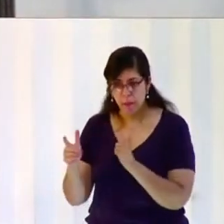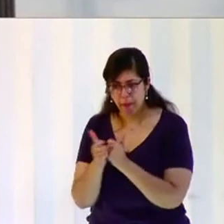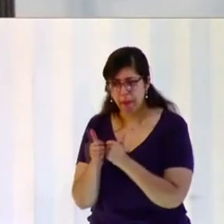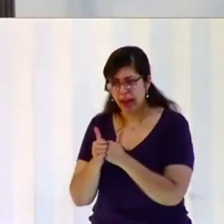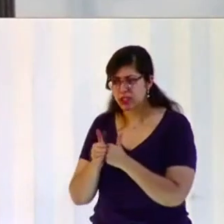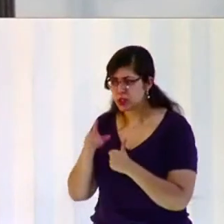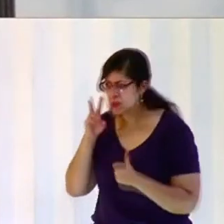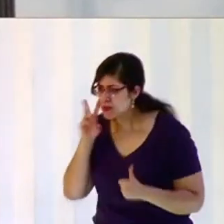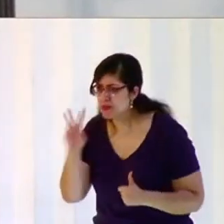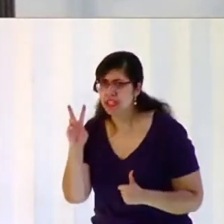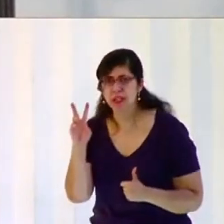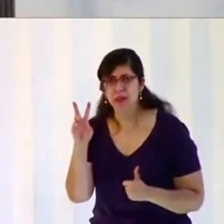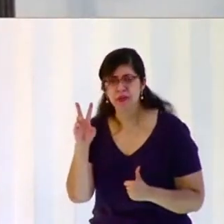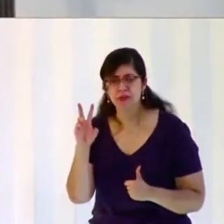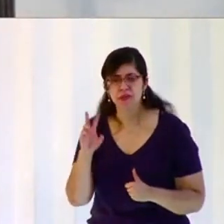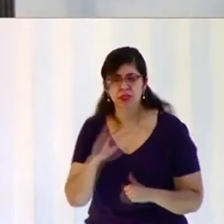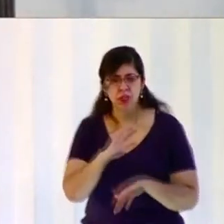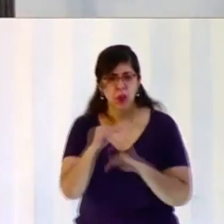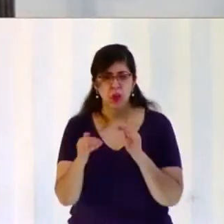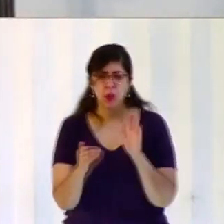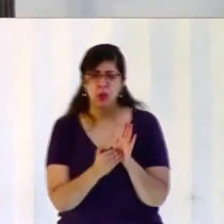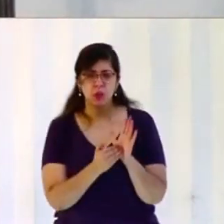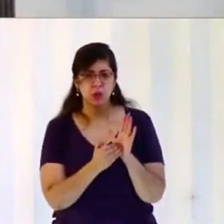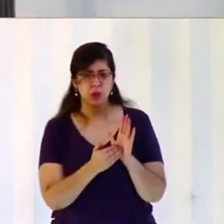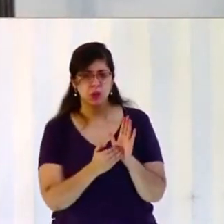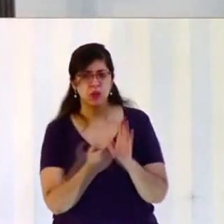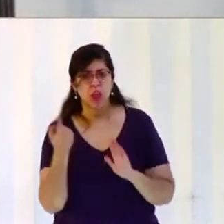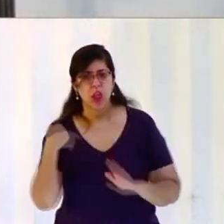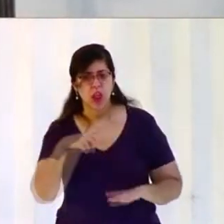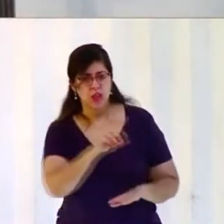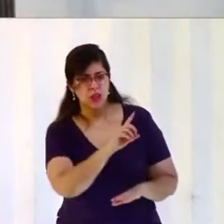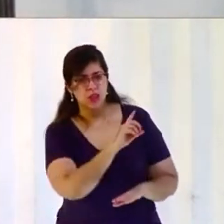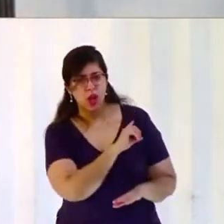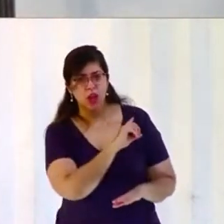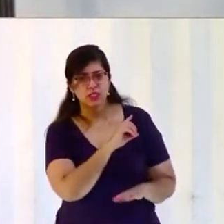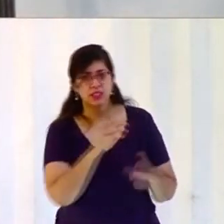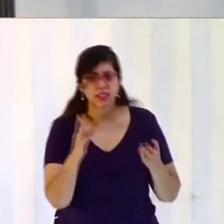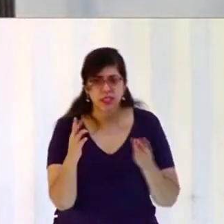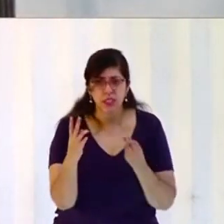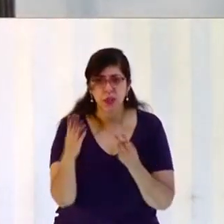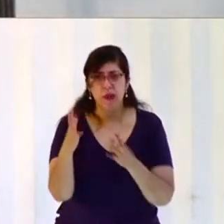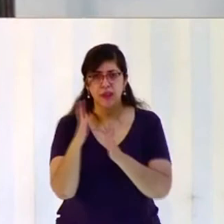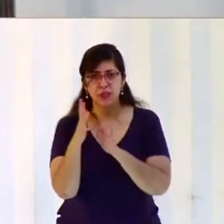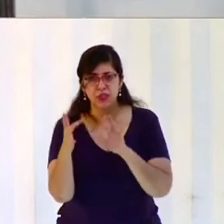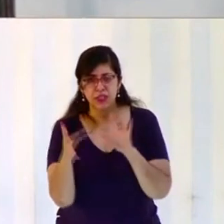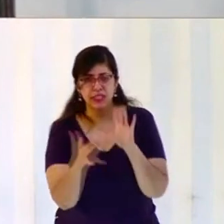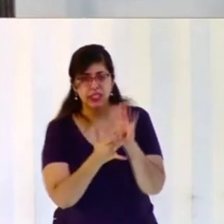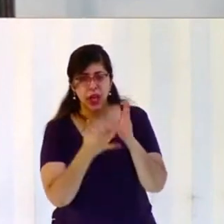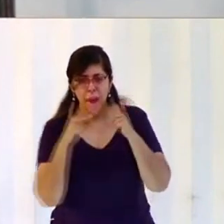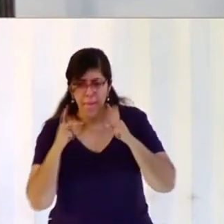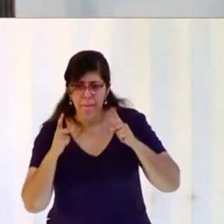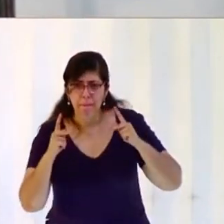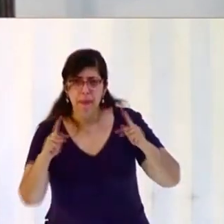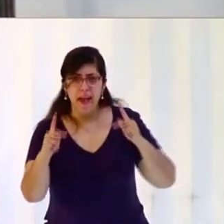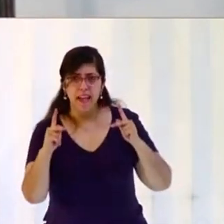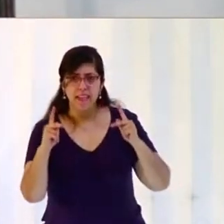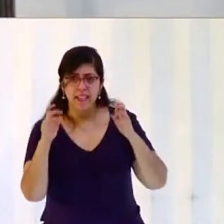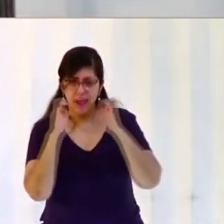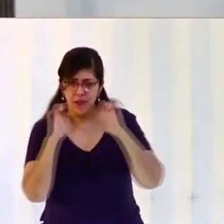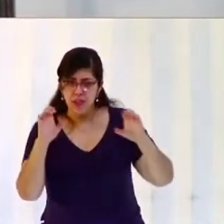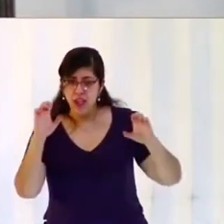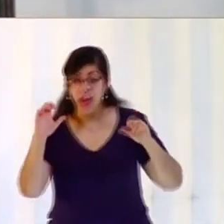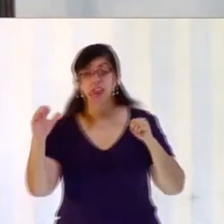Quando ele se torna pregador amplo, quando ele prega o evangelho do reino, os discípulos estão com